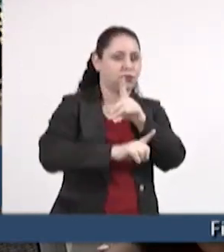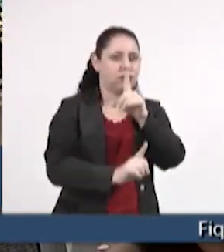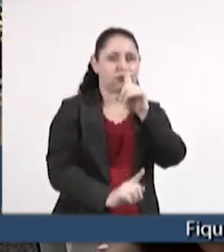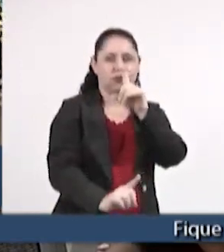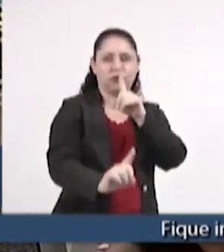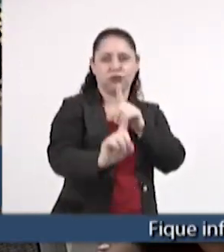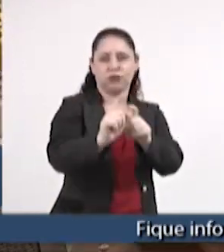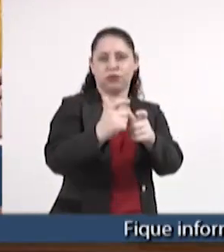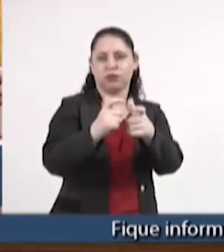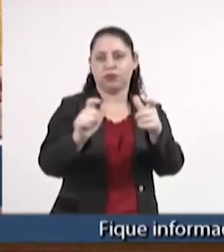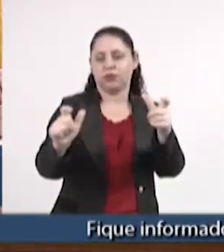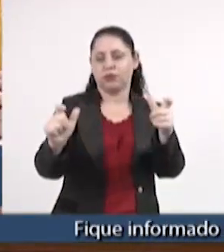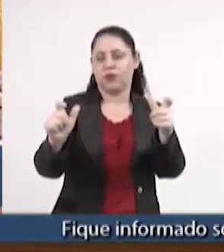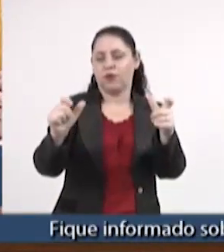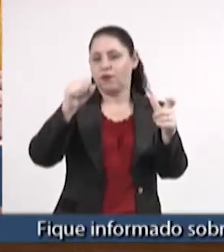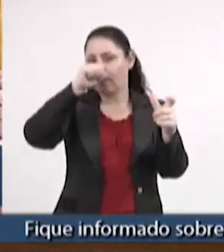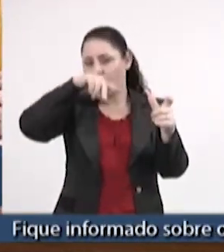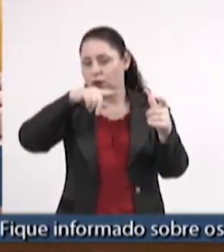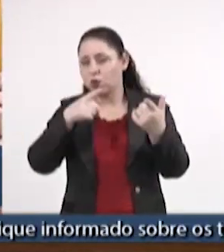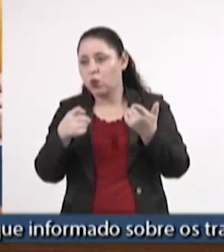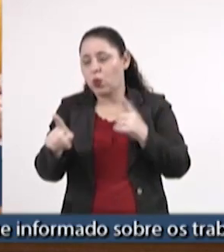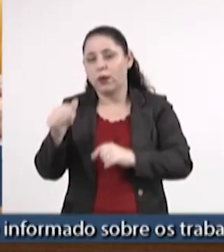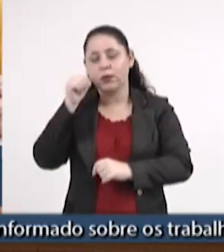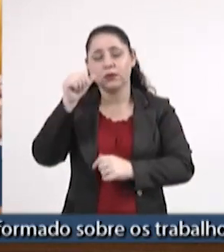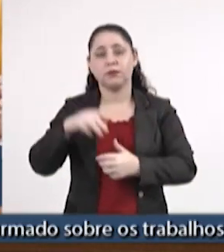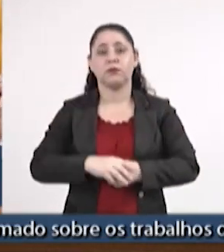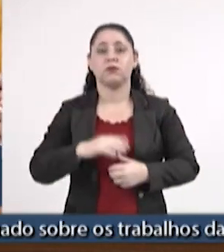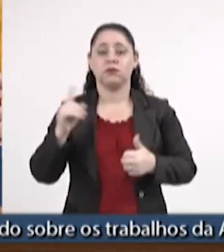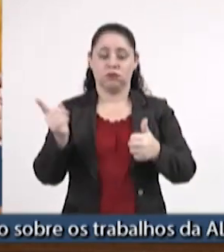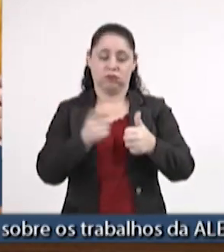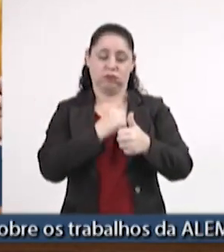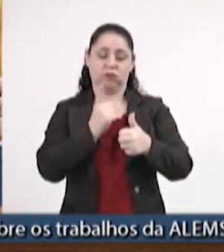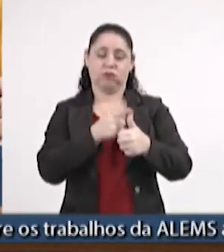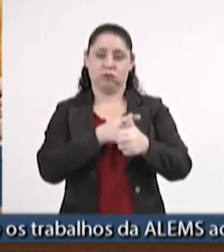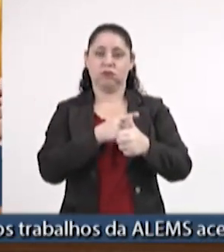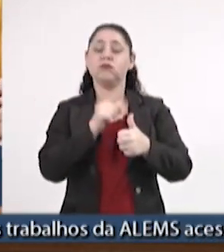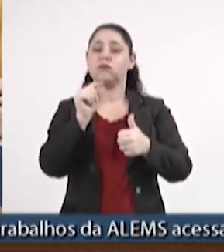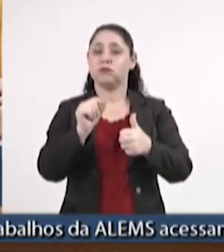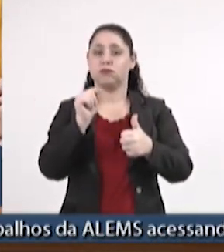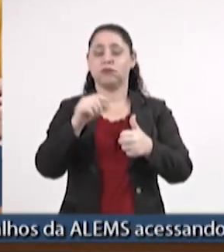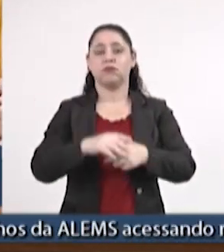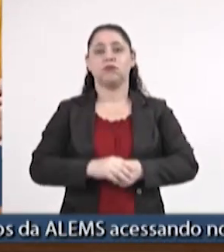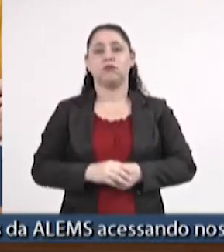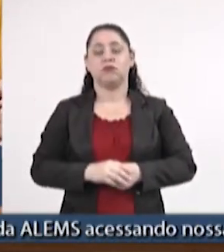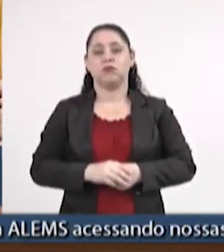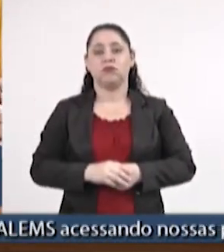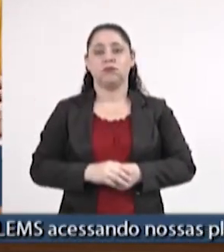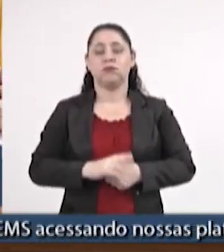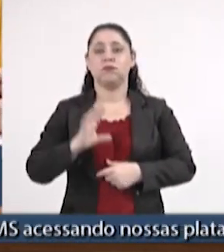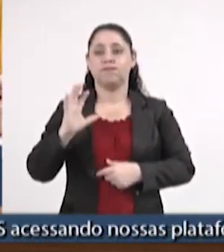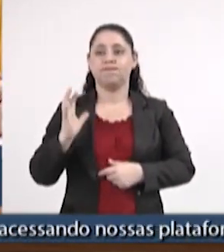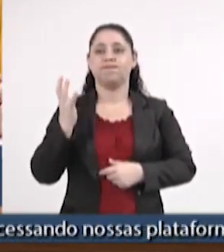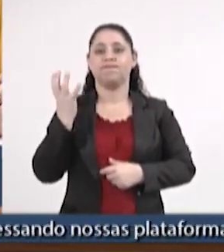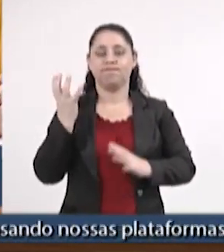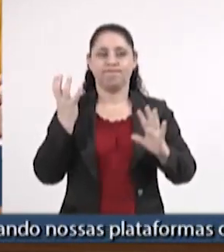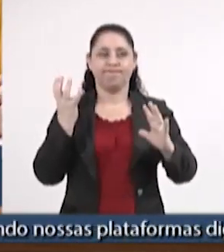índices de violência contra as mulheres. O primeiro é que